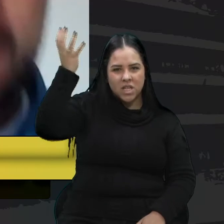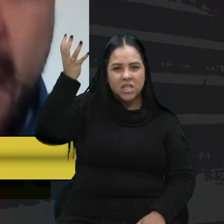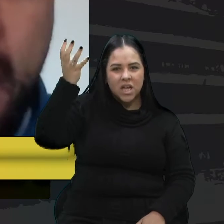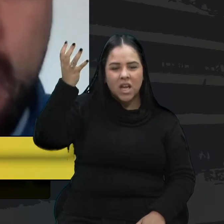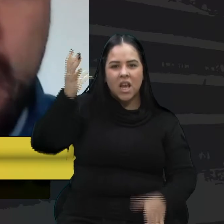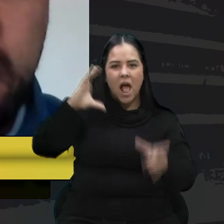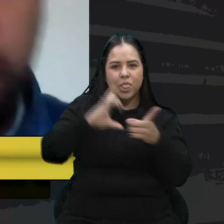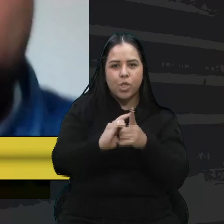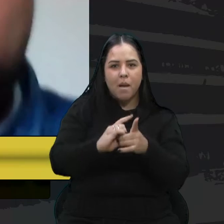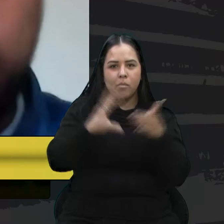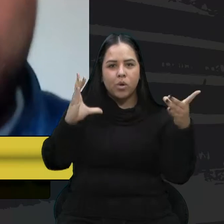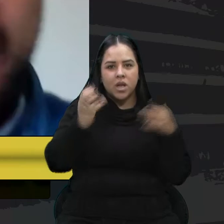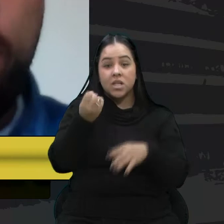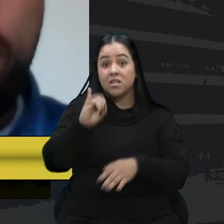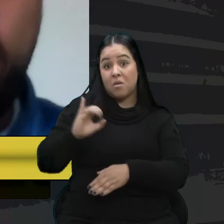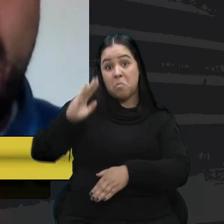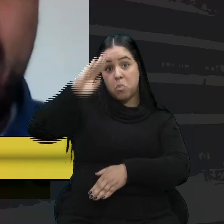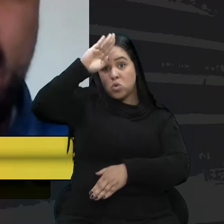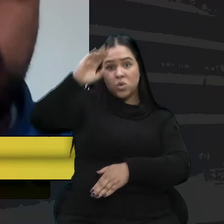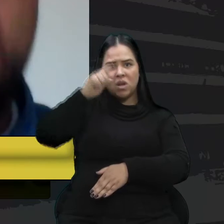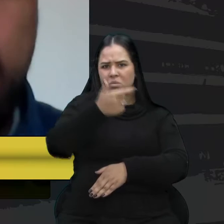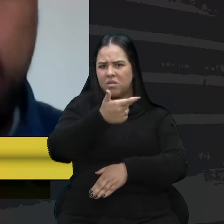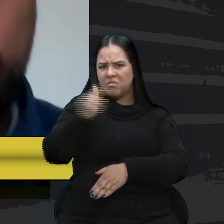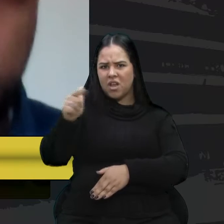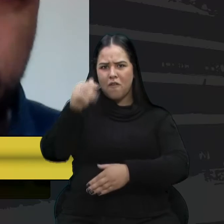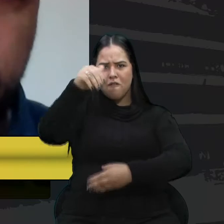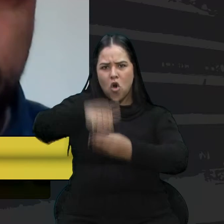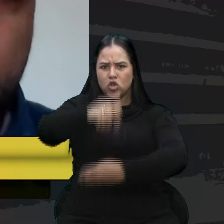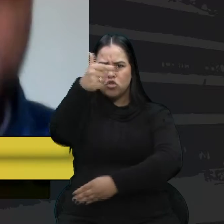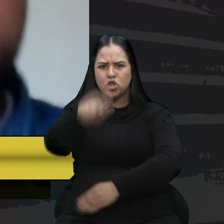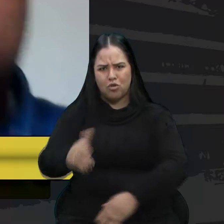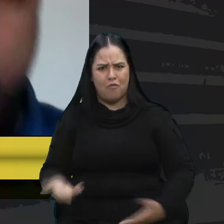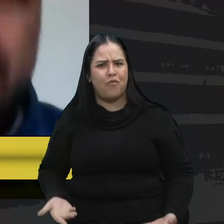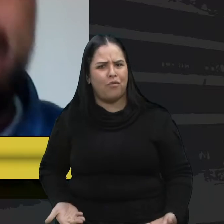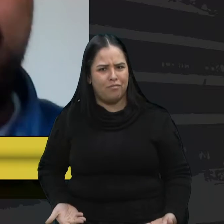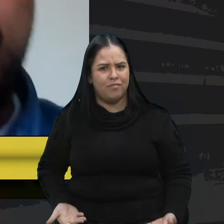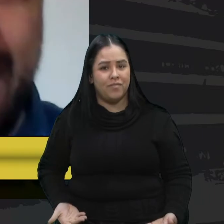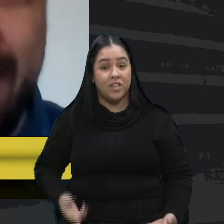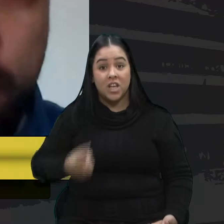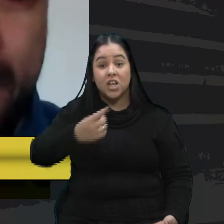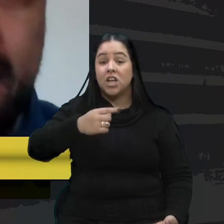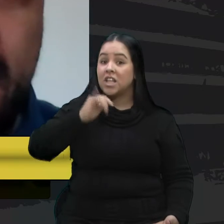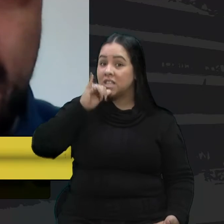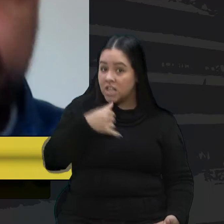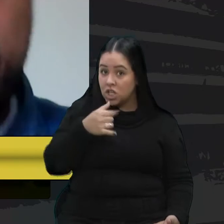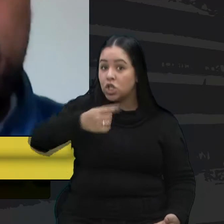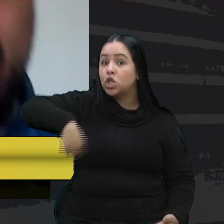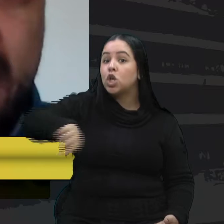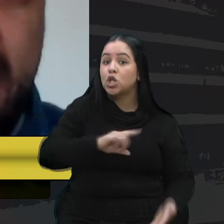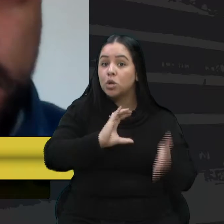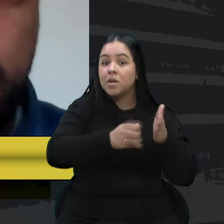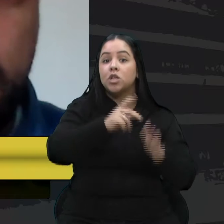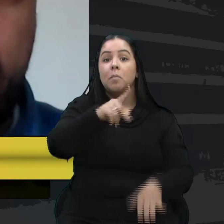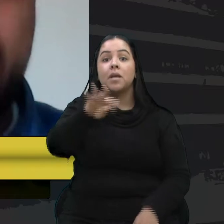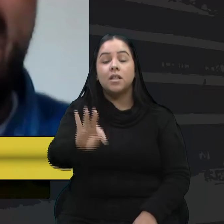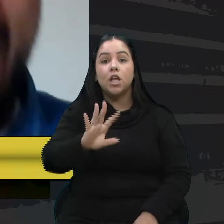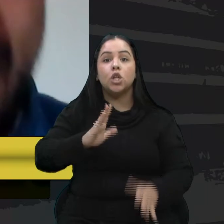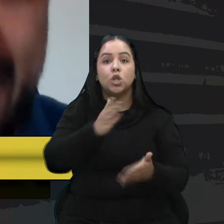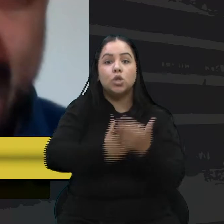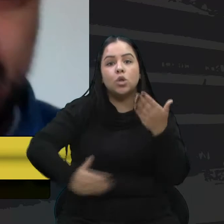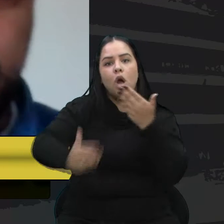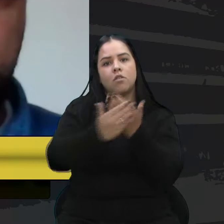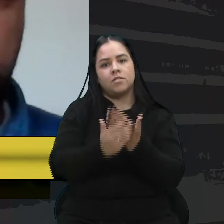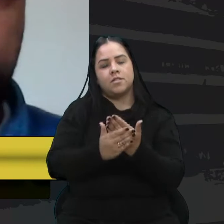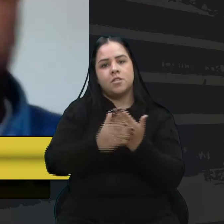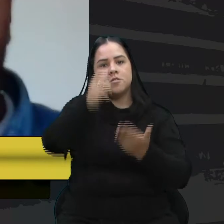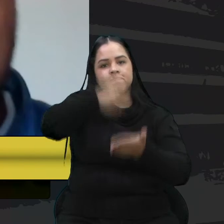democracia se o Bolsonaro não for reeleito. Isso é muito triste. E nós, da bancada do PT, e quem defende a democracia,